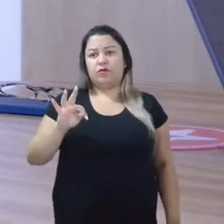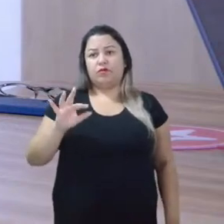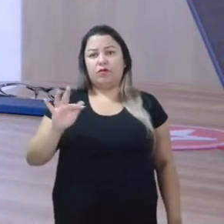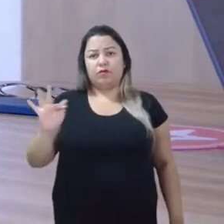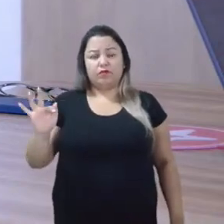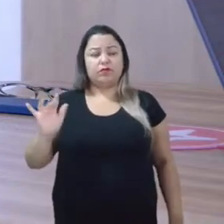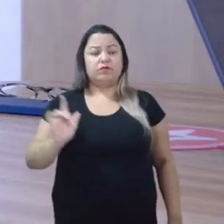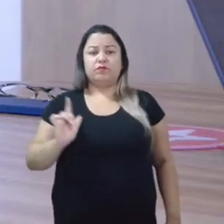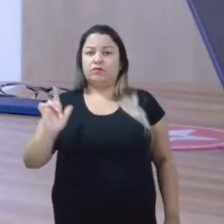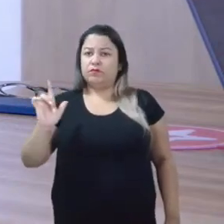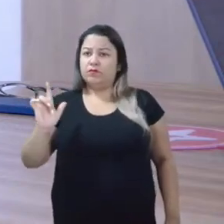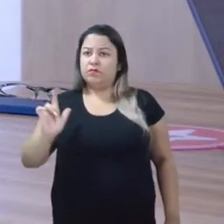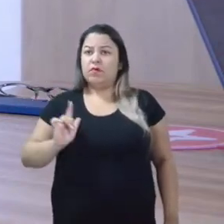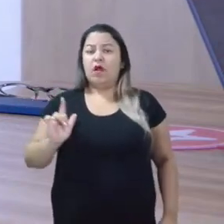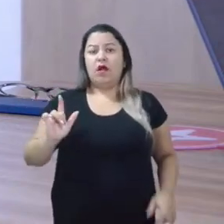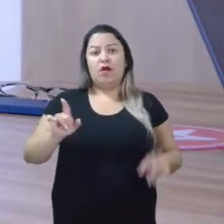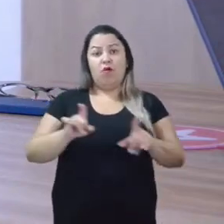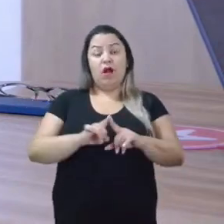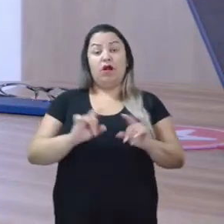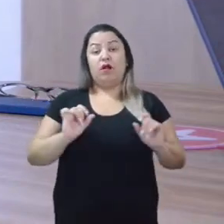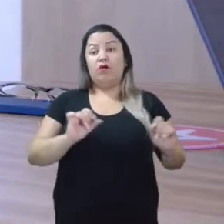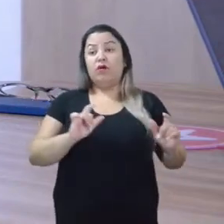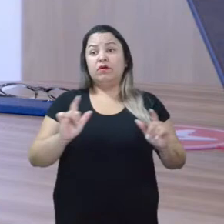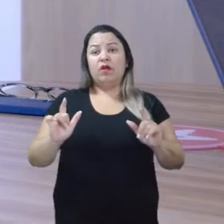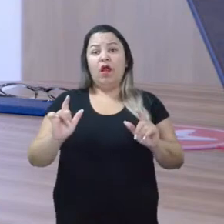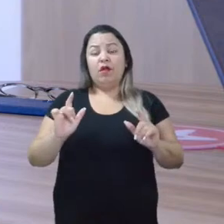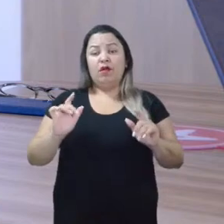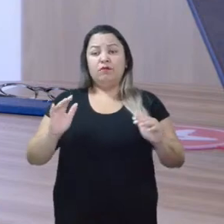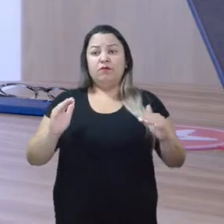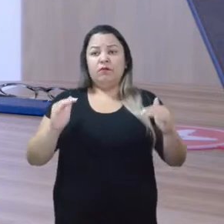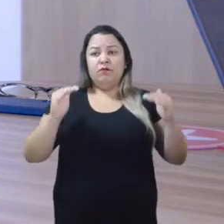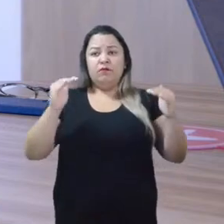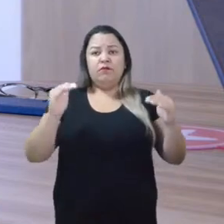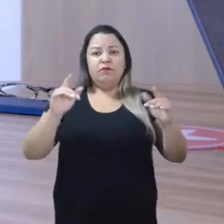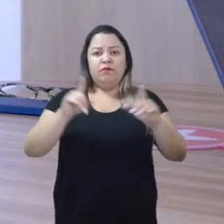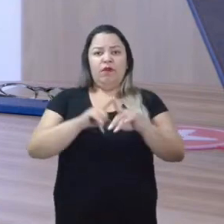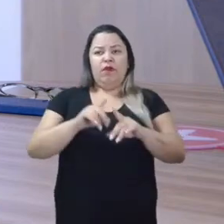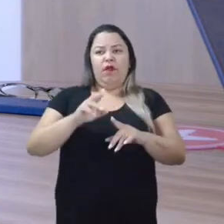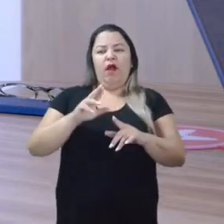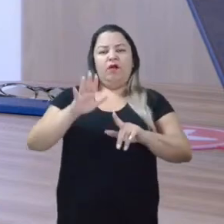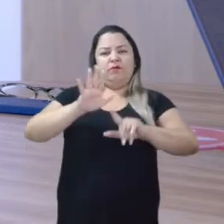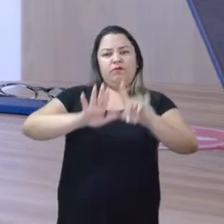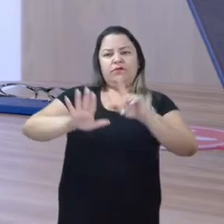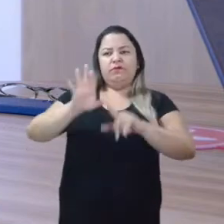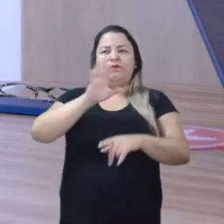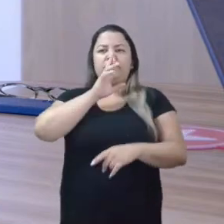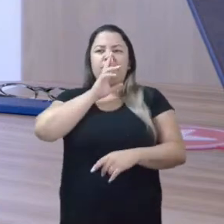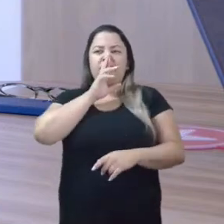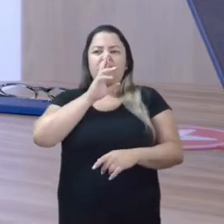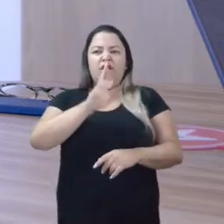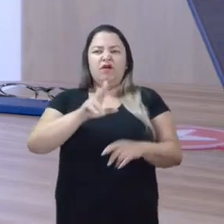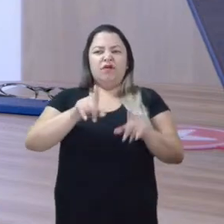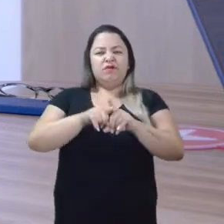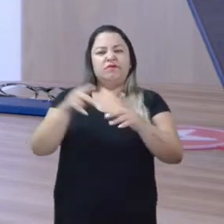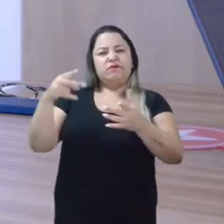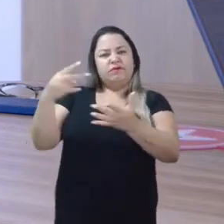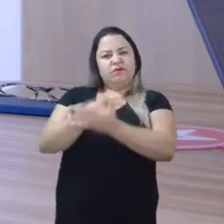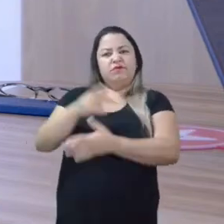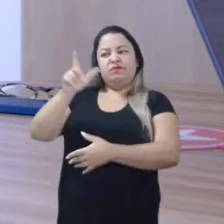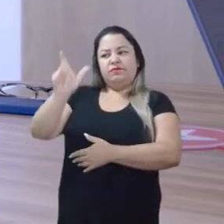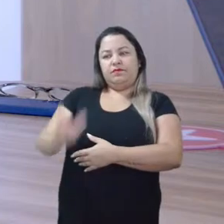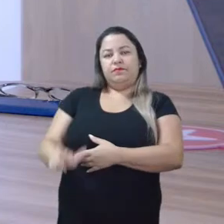vai ser a posição do Supremo. Mas se o Supremo disser que as plataformas respondem pelos danos causados pelos usuários e que devem